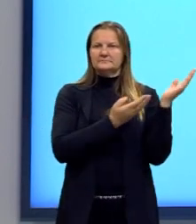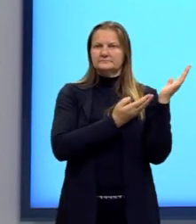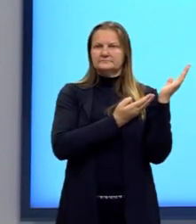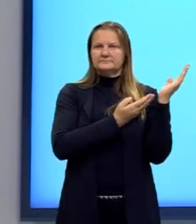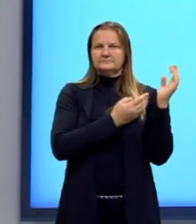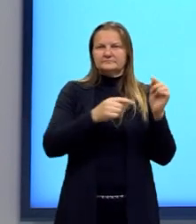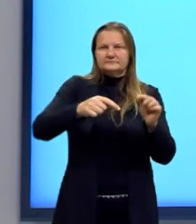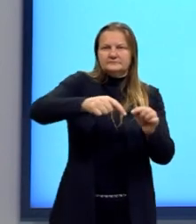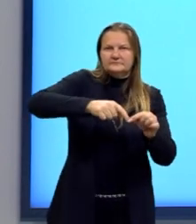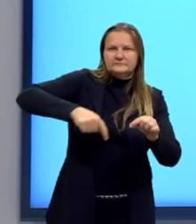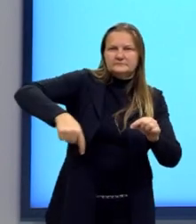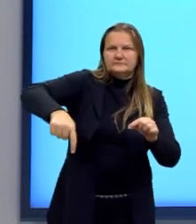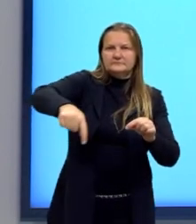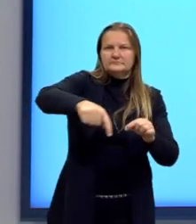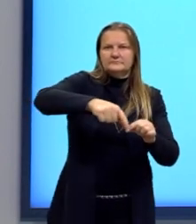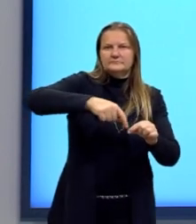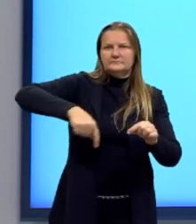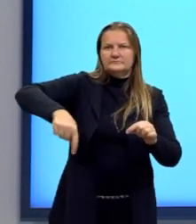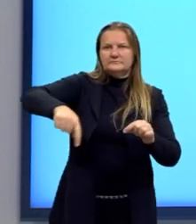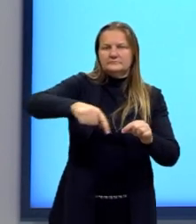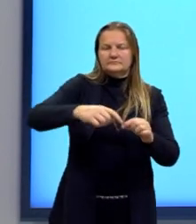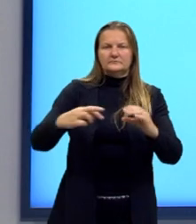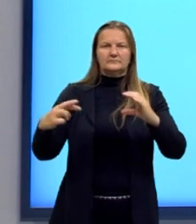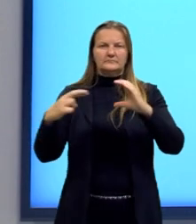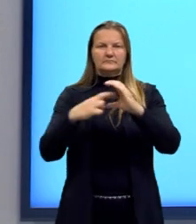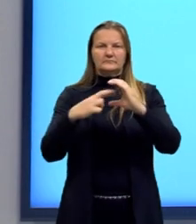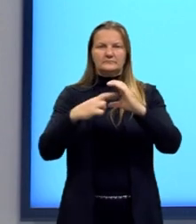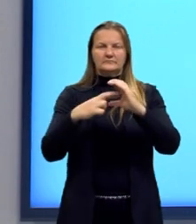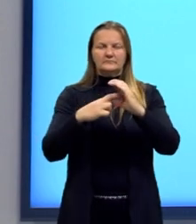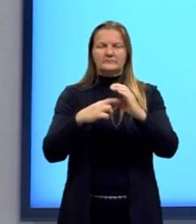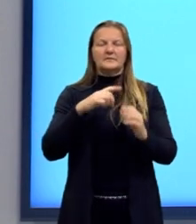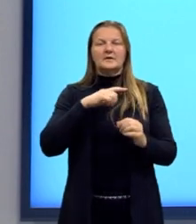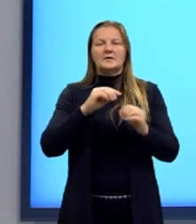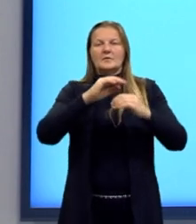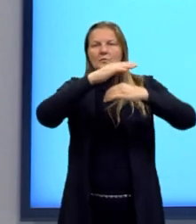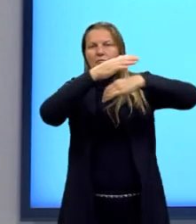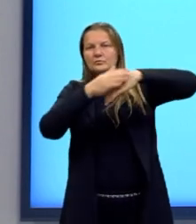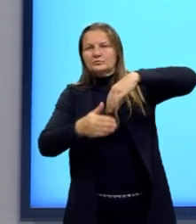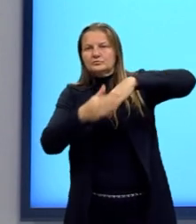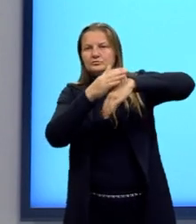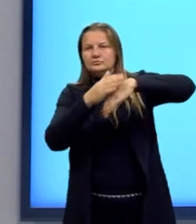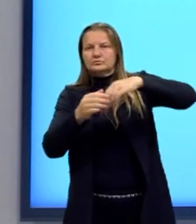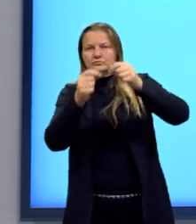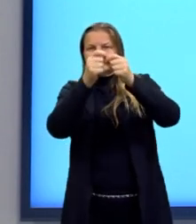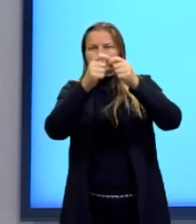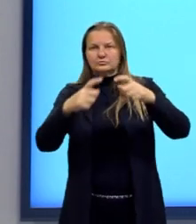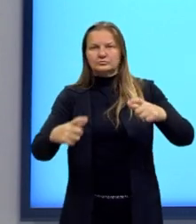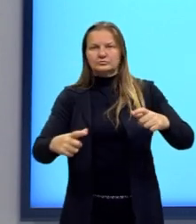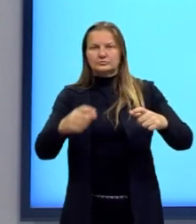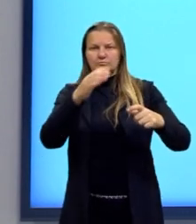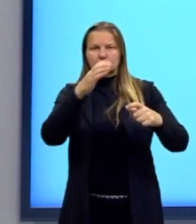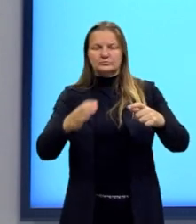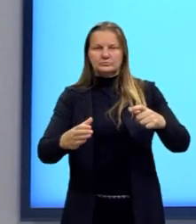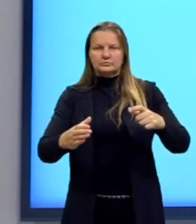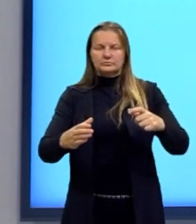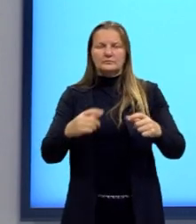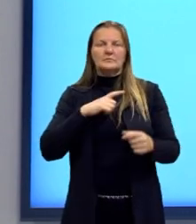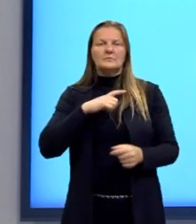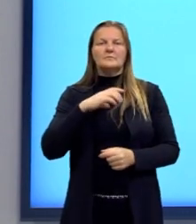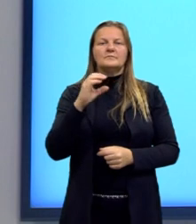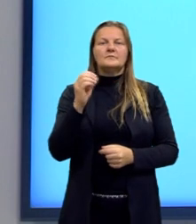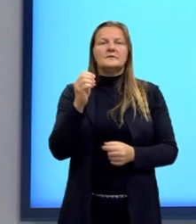área de um círculo Considerando o seu raio r e a área lateral representada por a&l é a